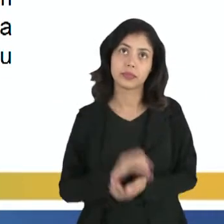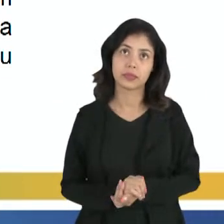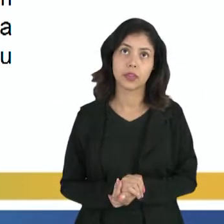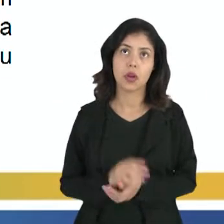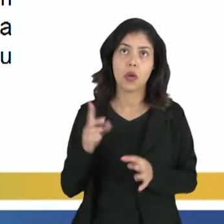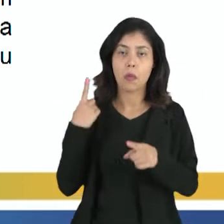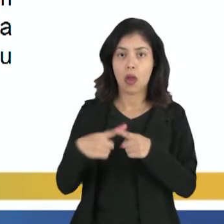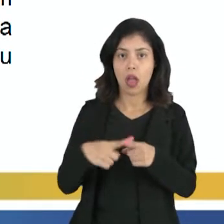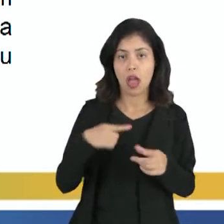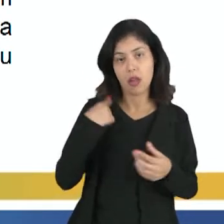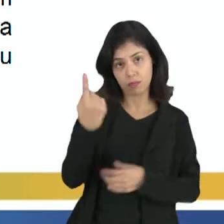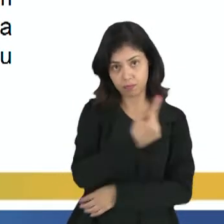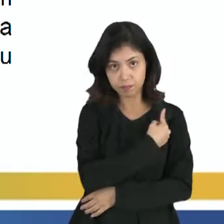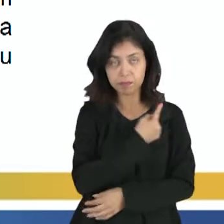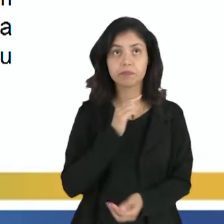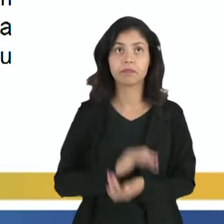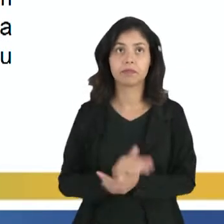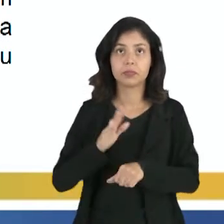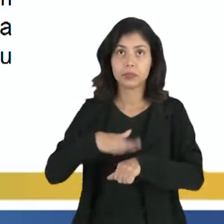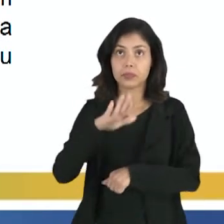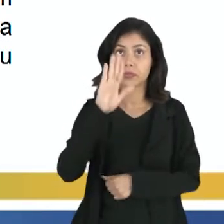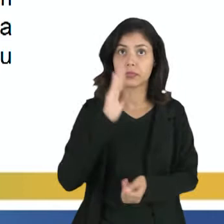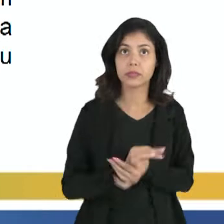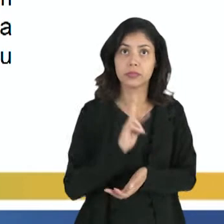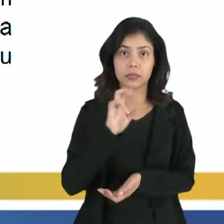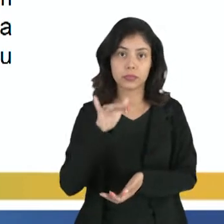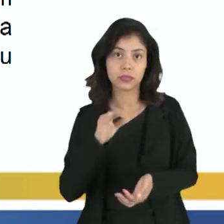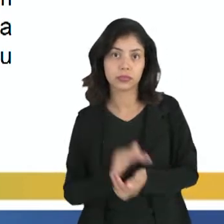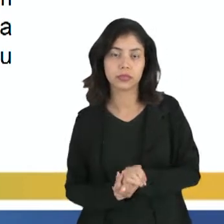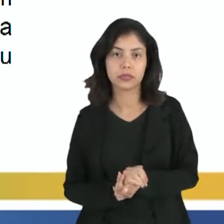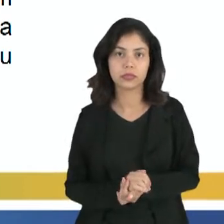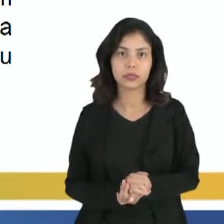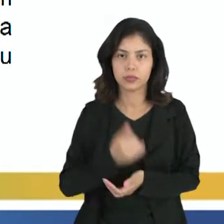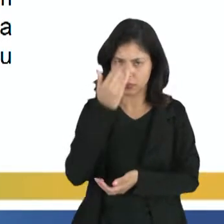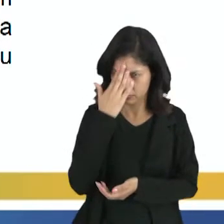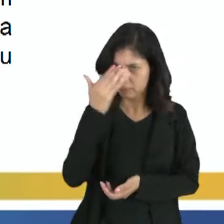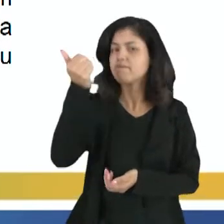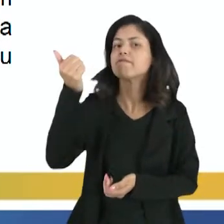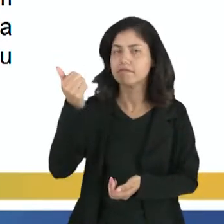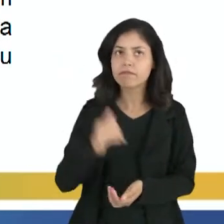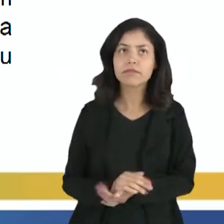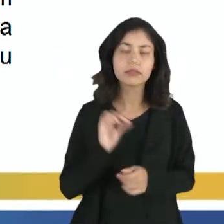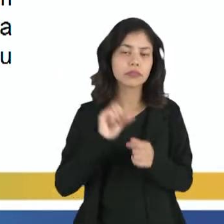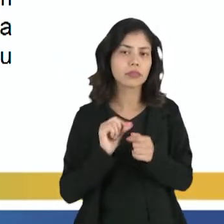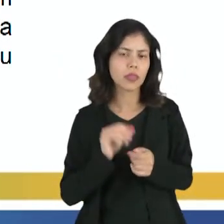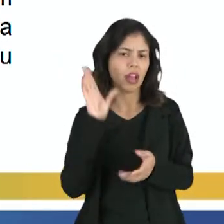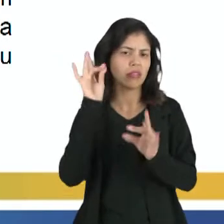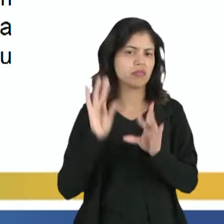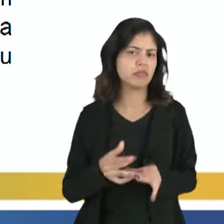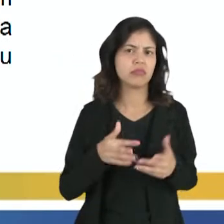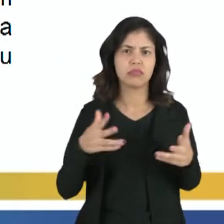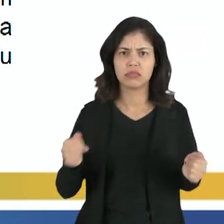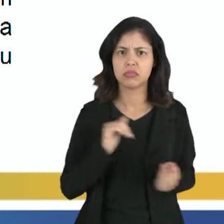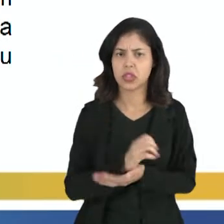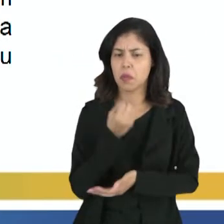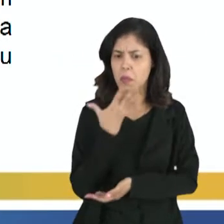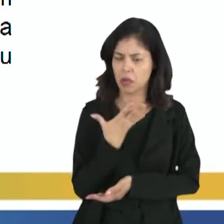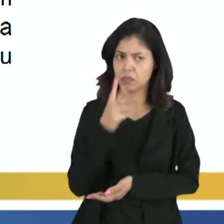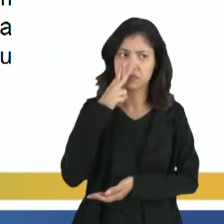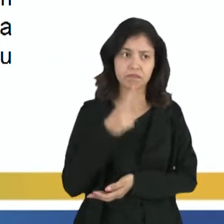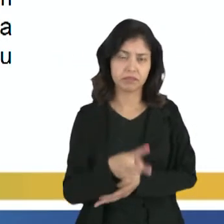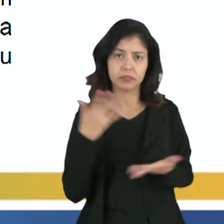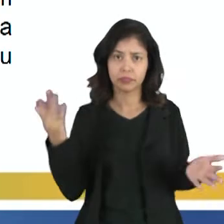em redor de mim as pessoas mais ilustres e sabedoras fazem cada coisa que bem se